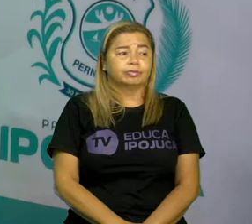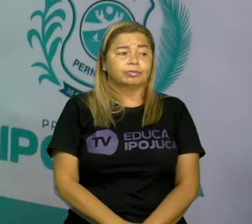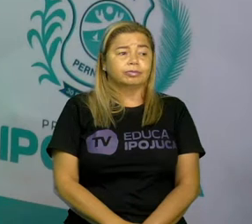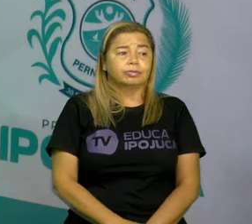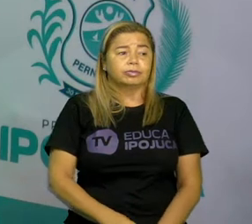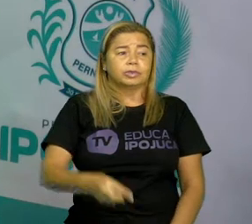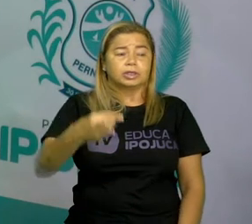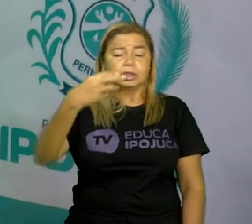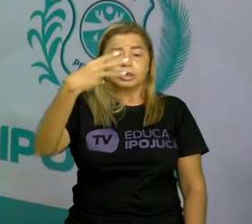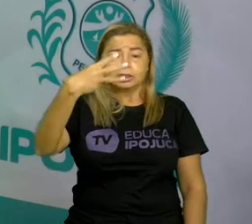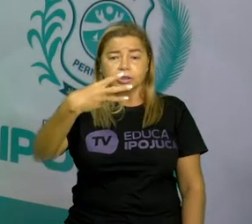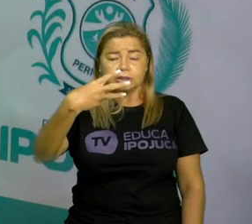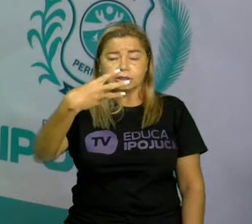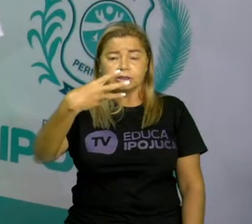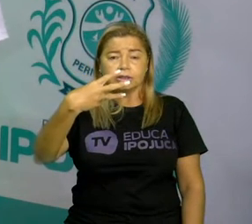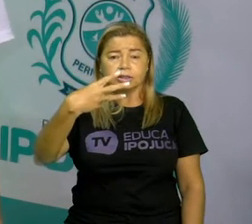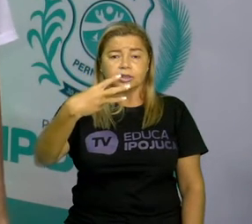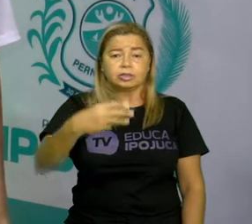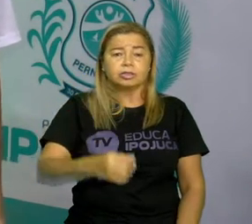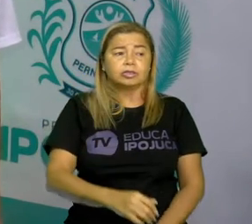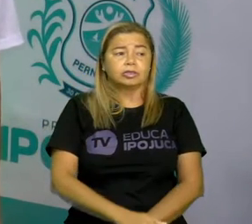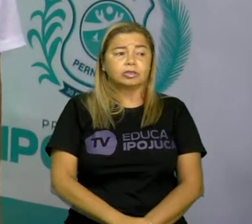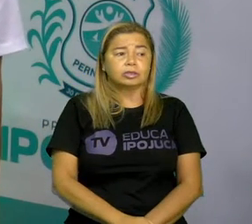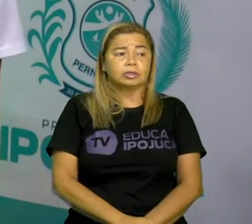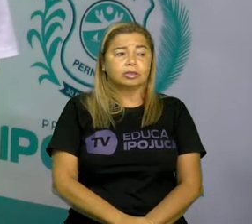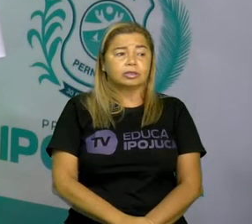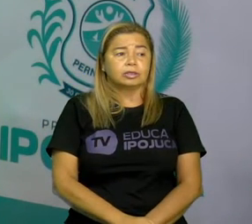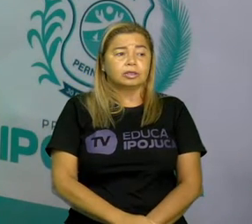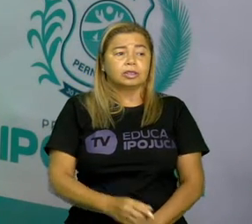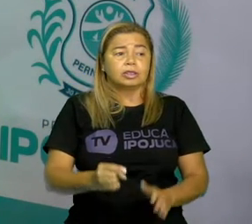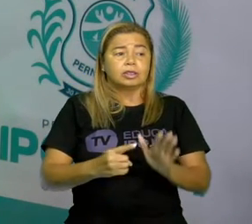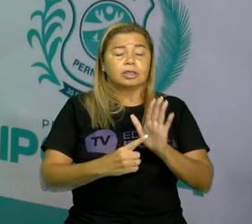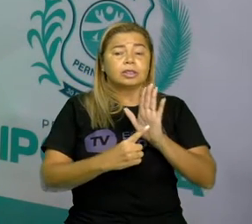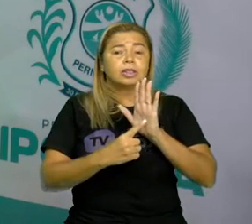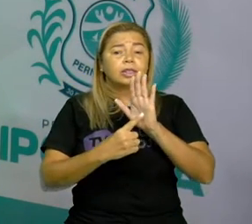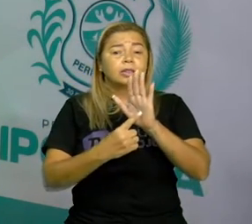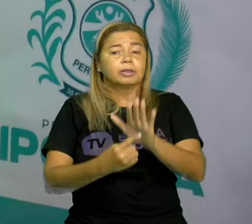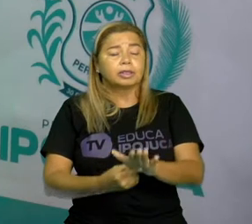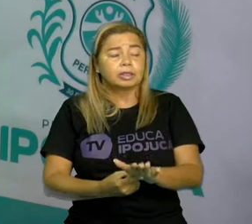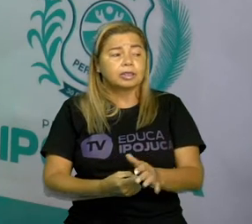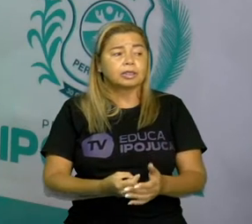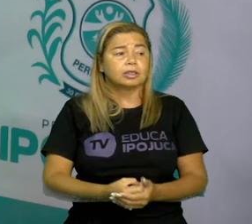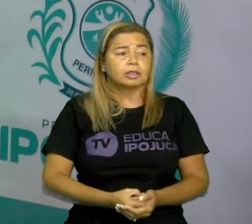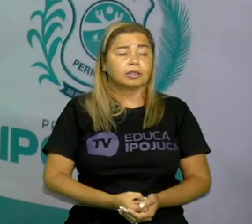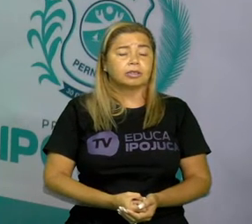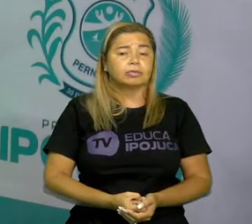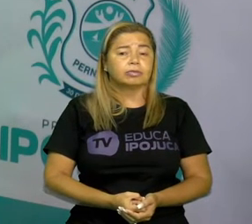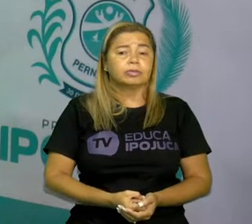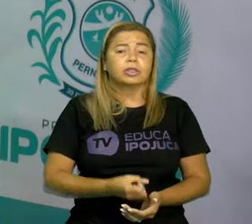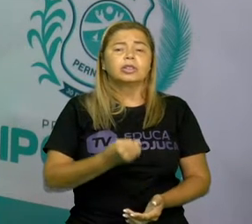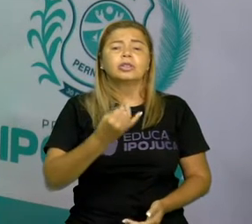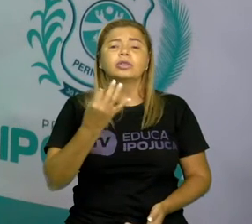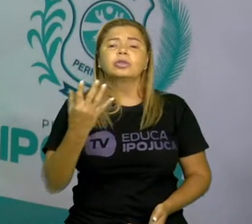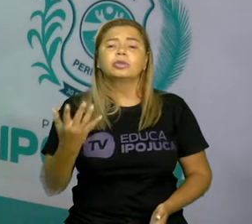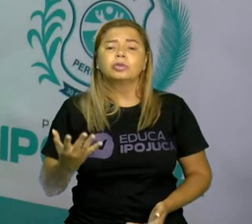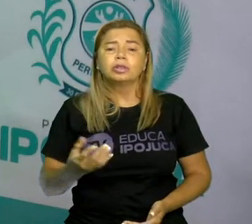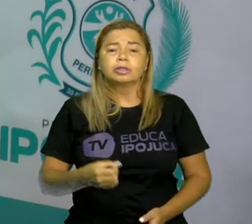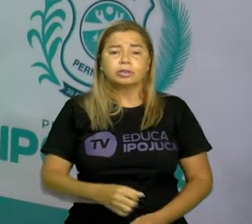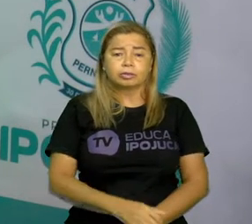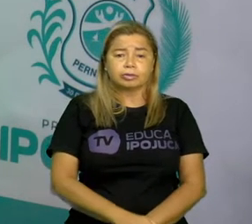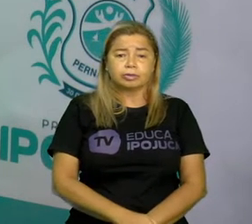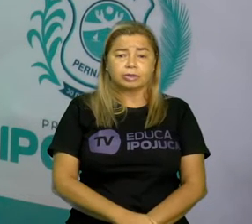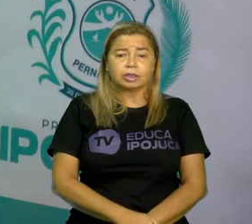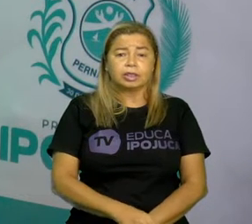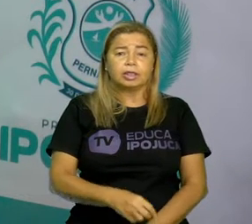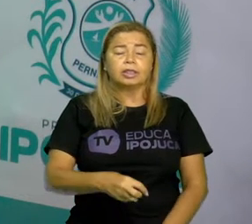O 3, ele. Muito bem, ele é 3 de quanto? De